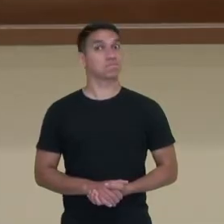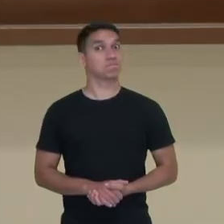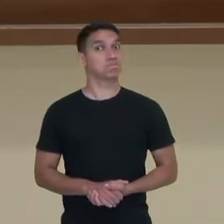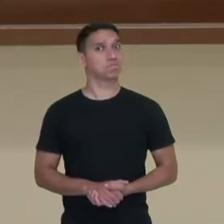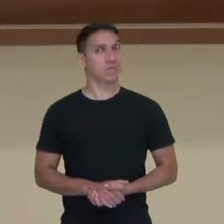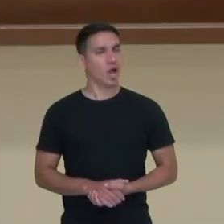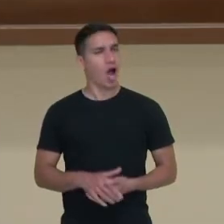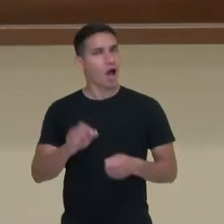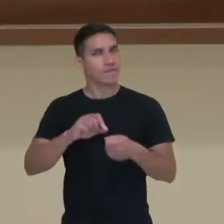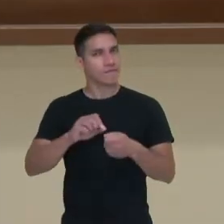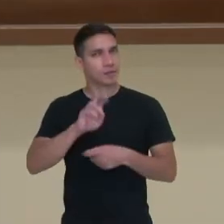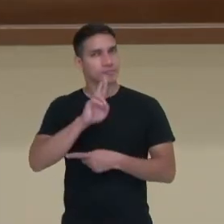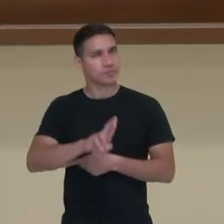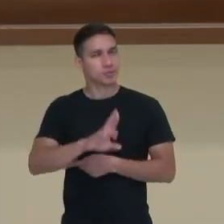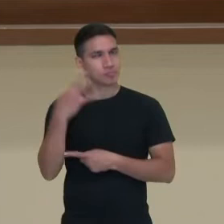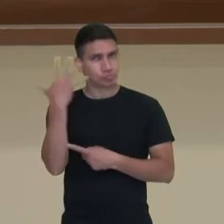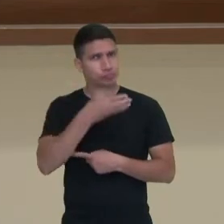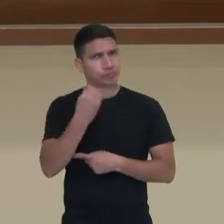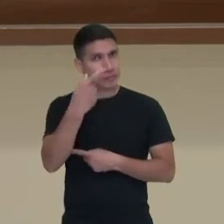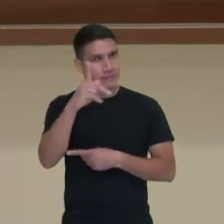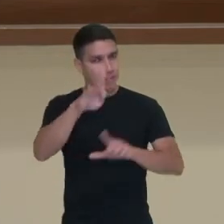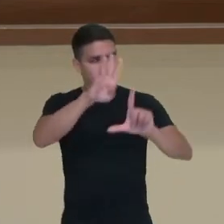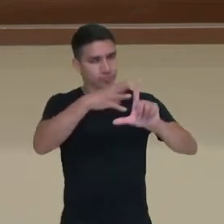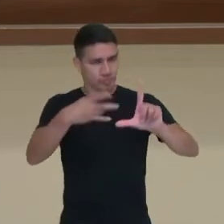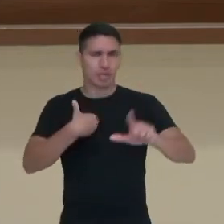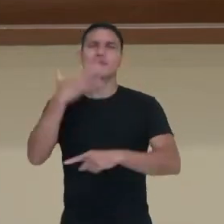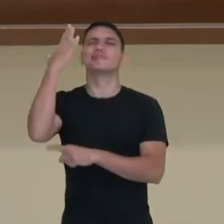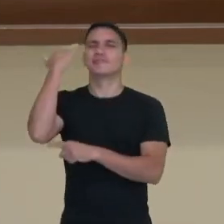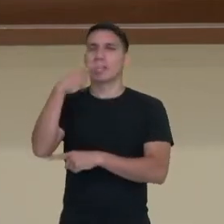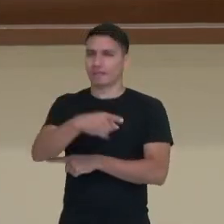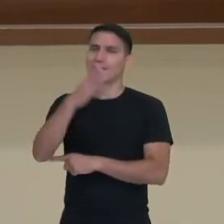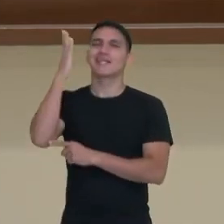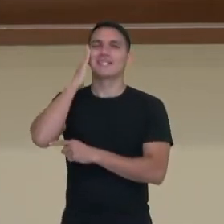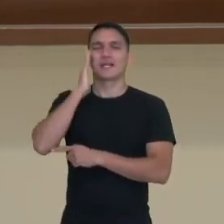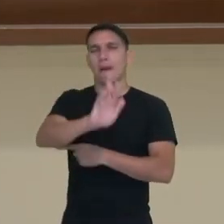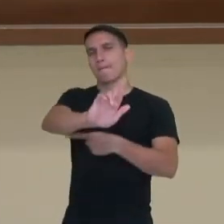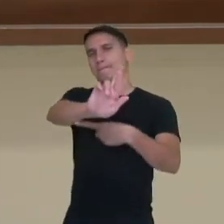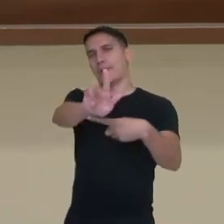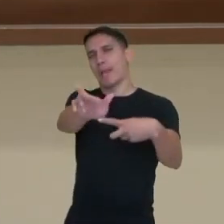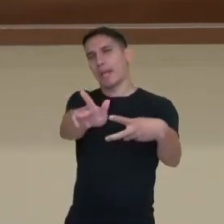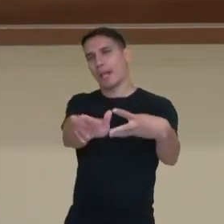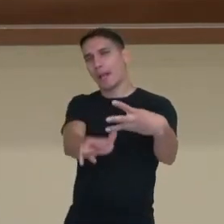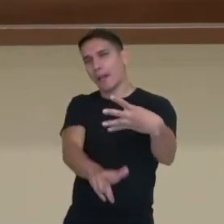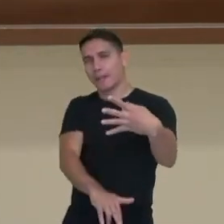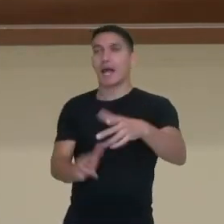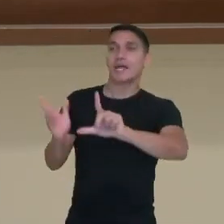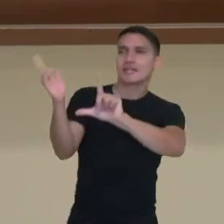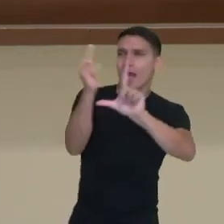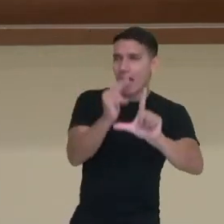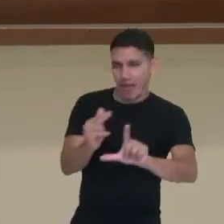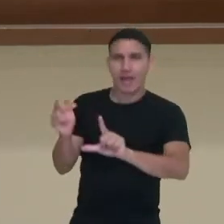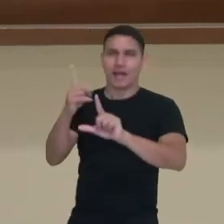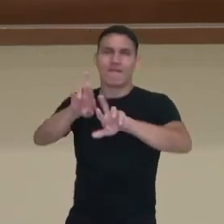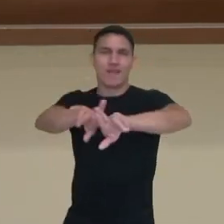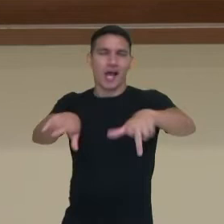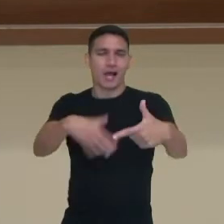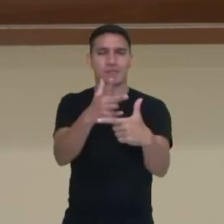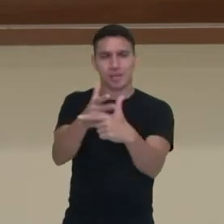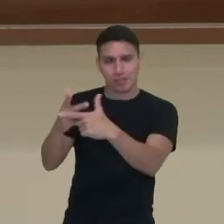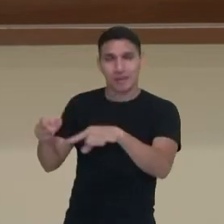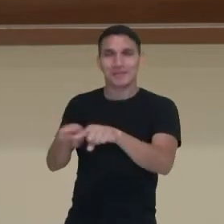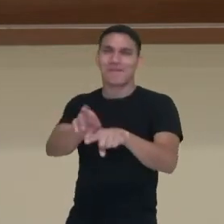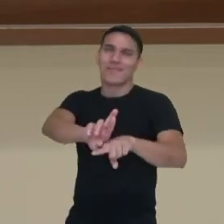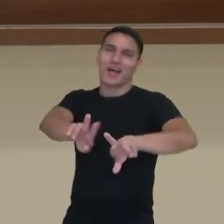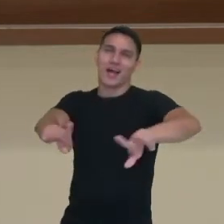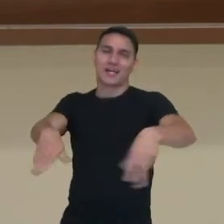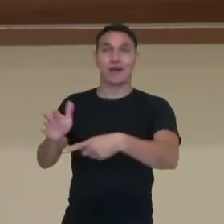Capriche bastante na sua tabela aí, né? Eu sei que você conhece vários desenhos, várias séries, vários filmes que